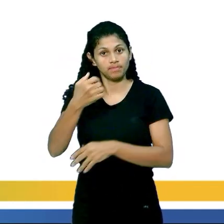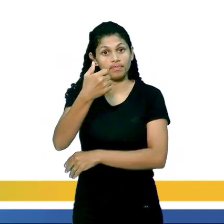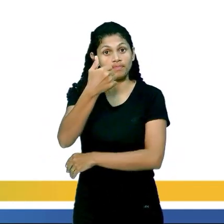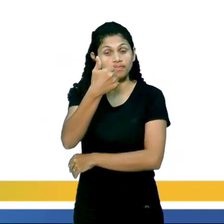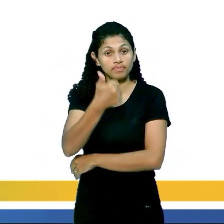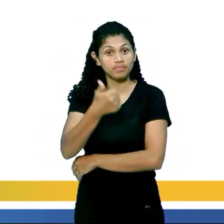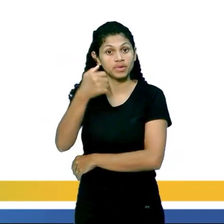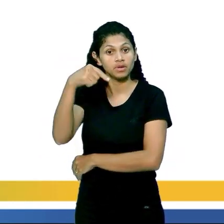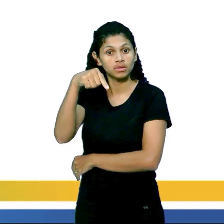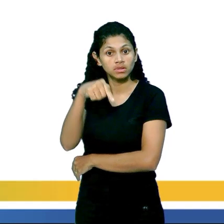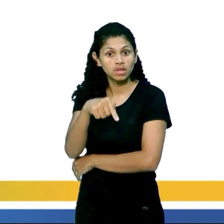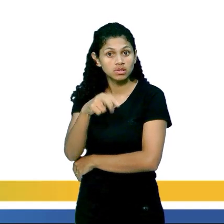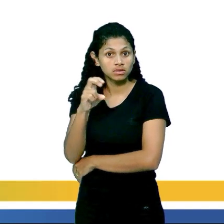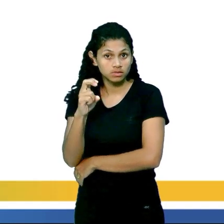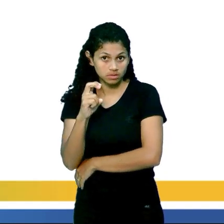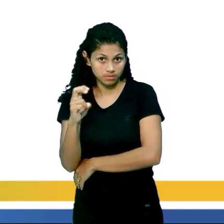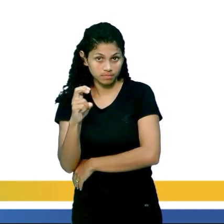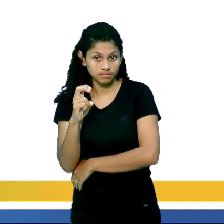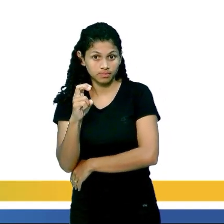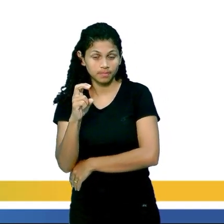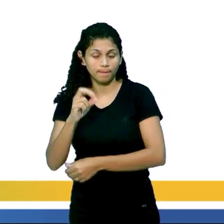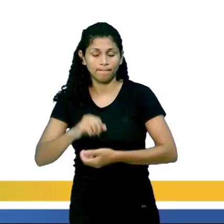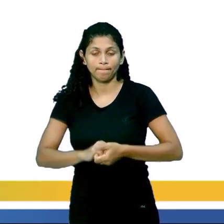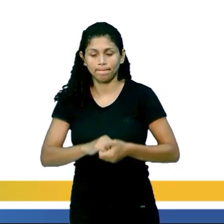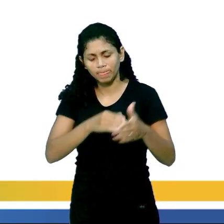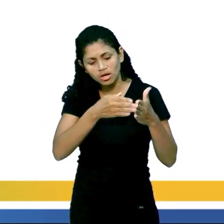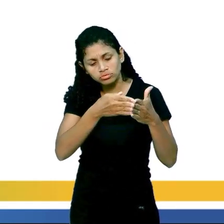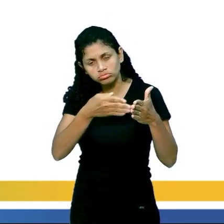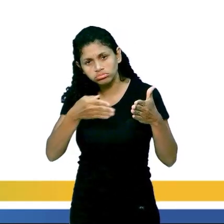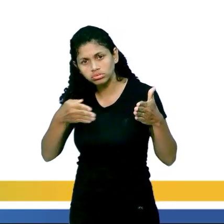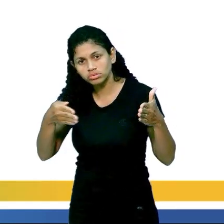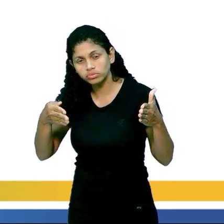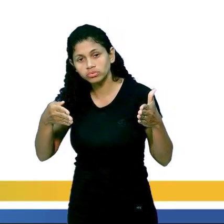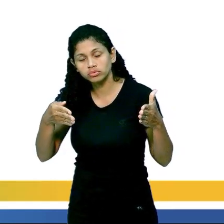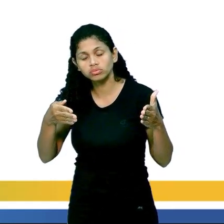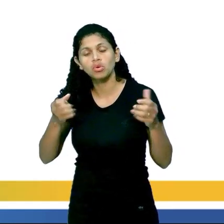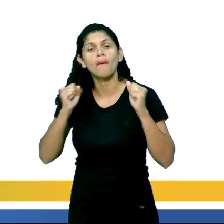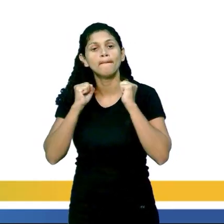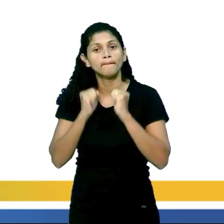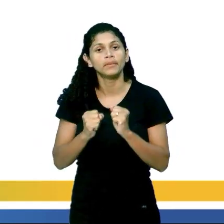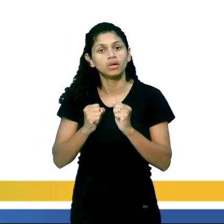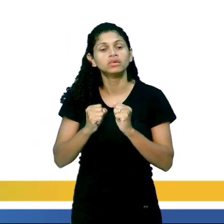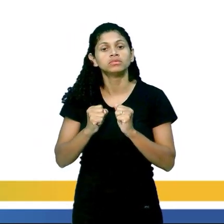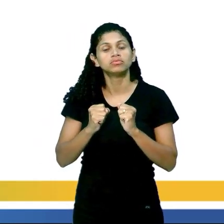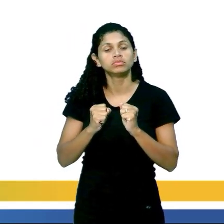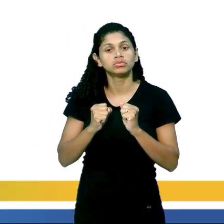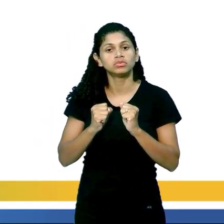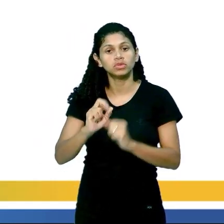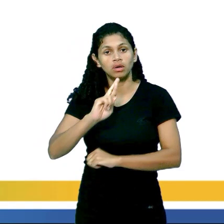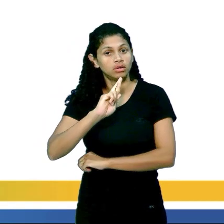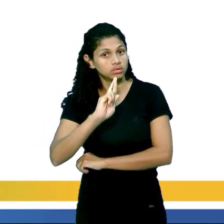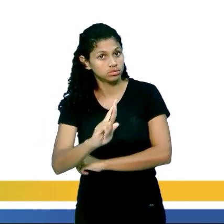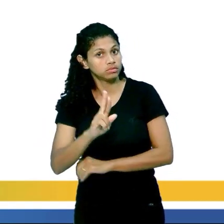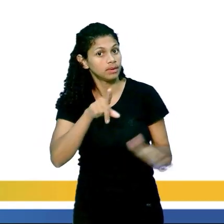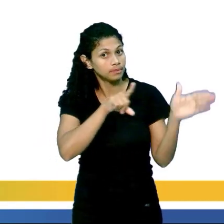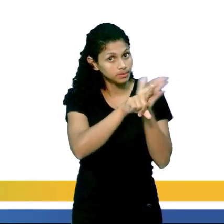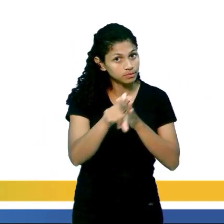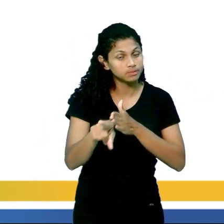1755. A partir disso, nós podemos resolver a nossa questão. Vamos lá?